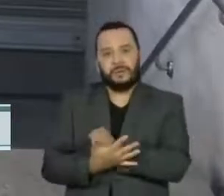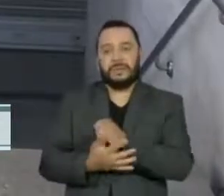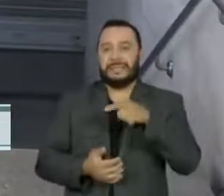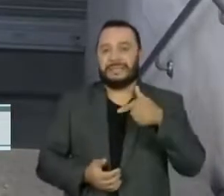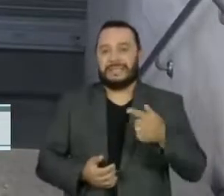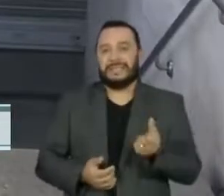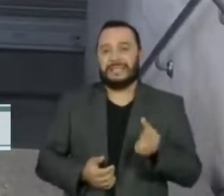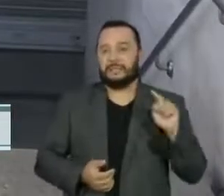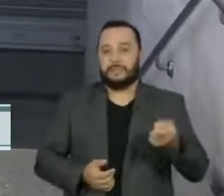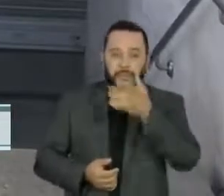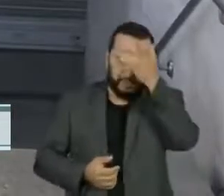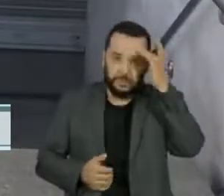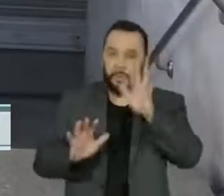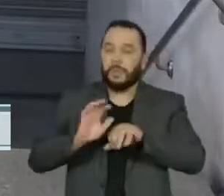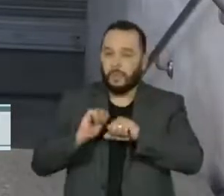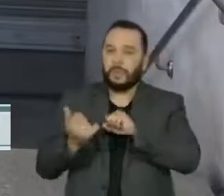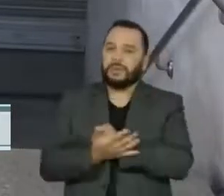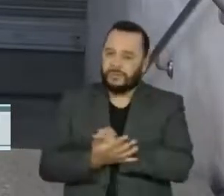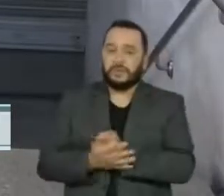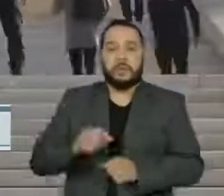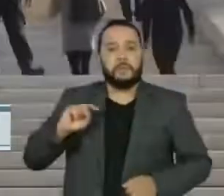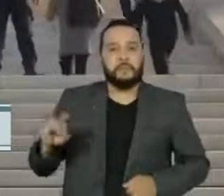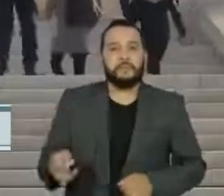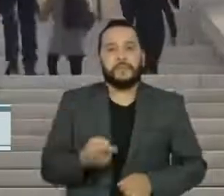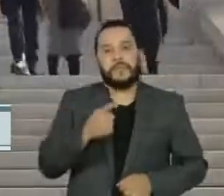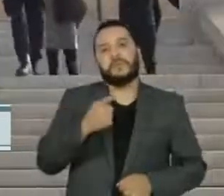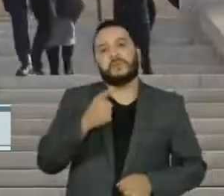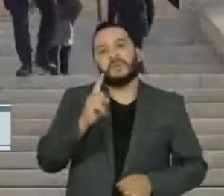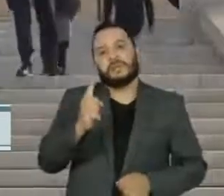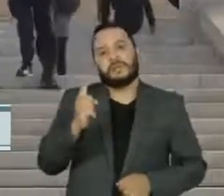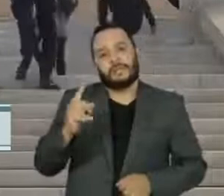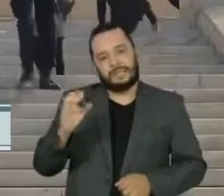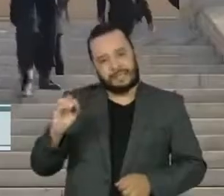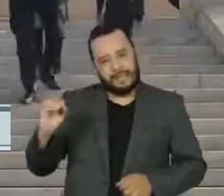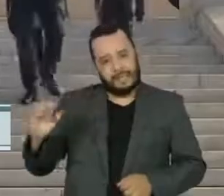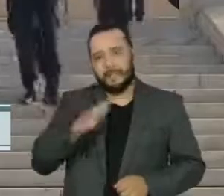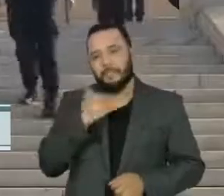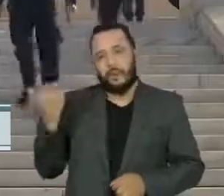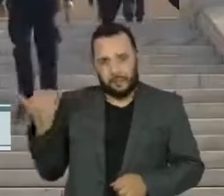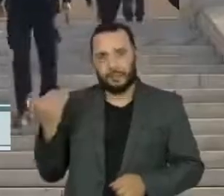76 mil casos e mais de 1.100 mortes,